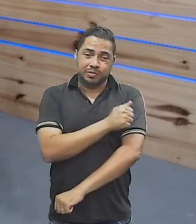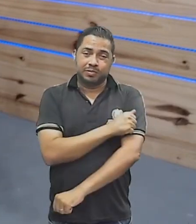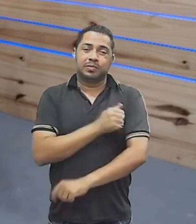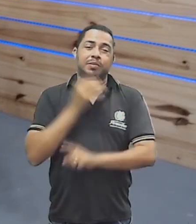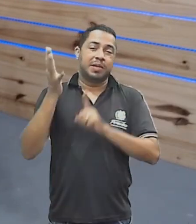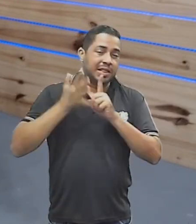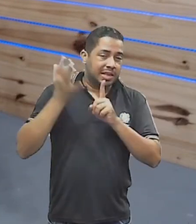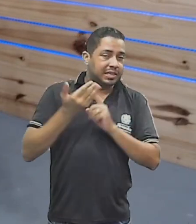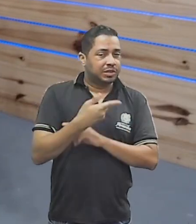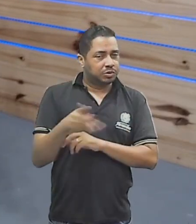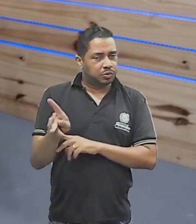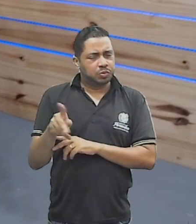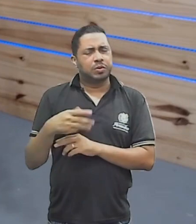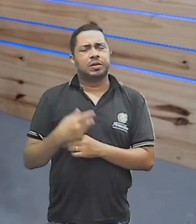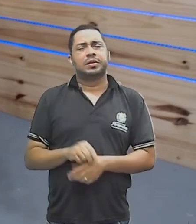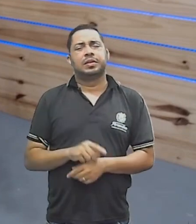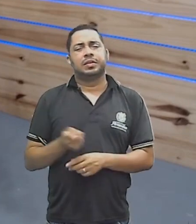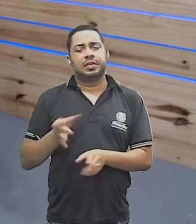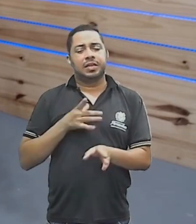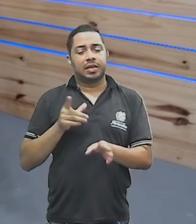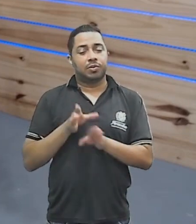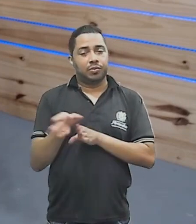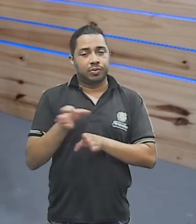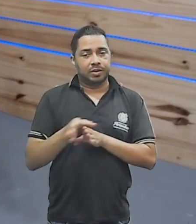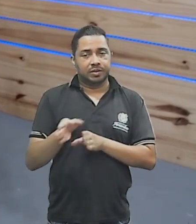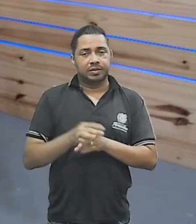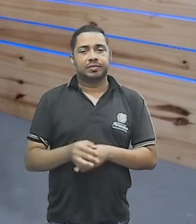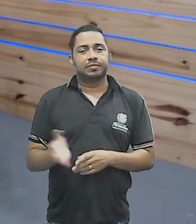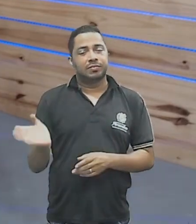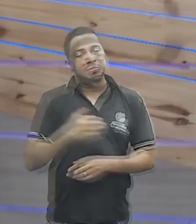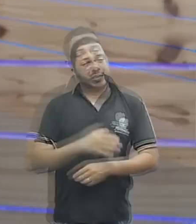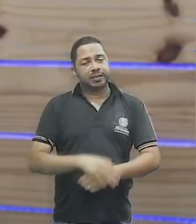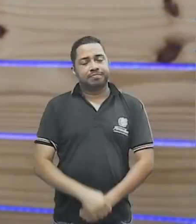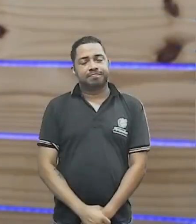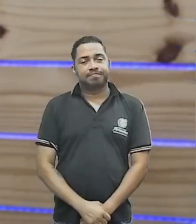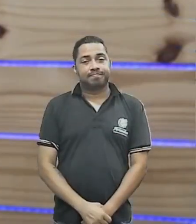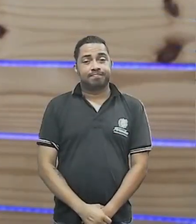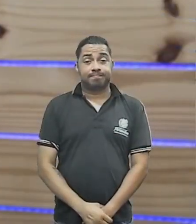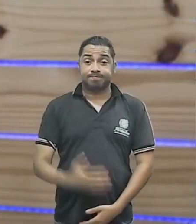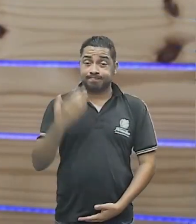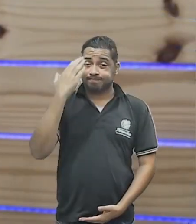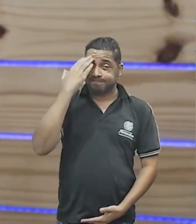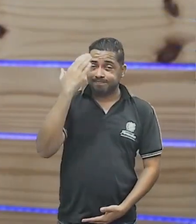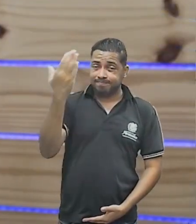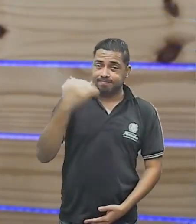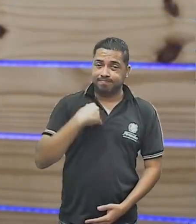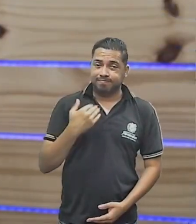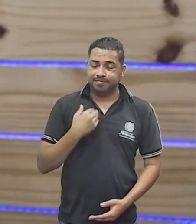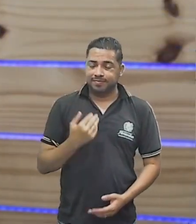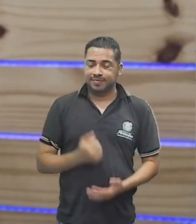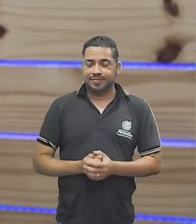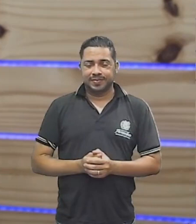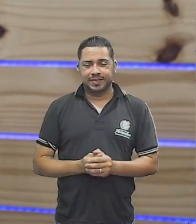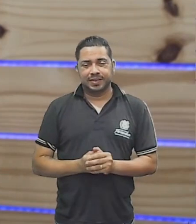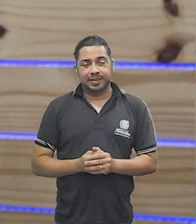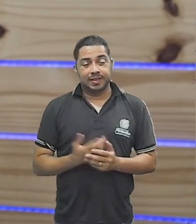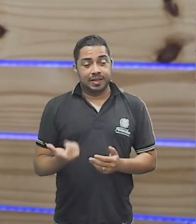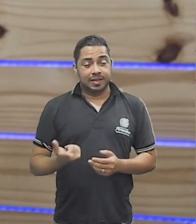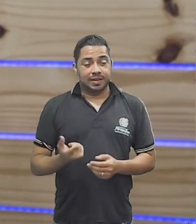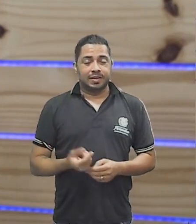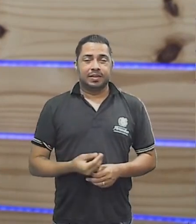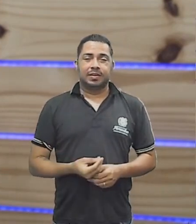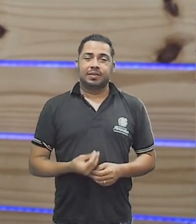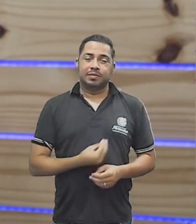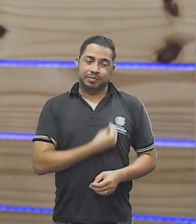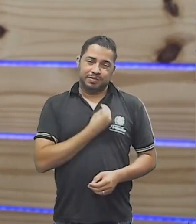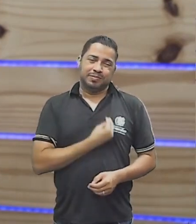aparecem as orientações para a senhora seguir, tá bom? E vamos lá. Obrigada, eu que agradeço o convite, a oportunidade de estar